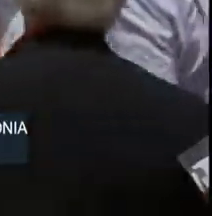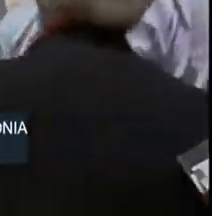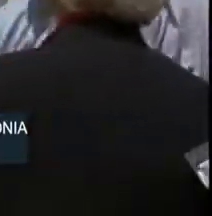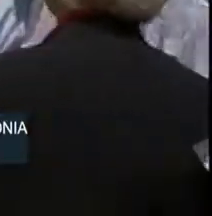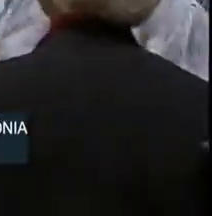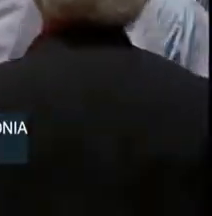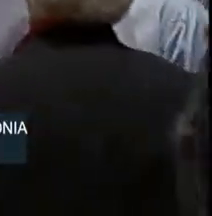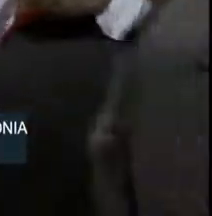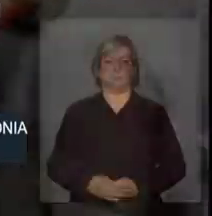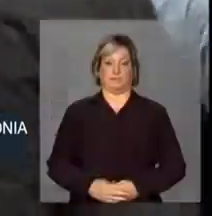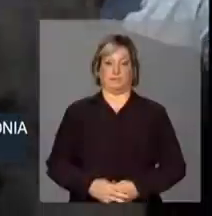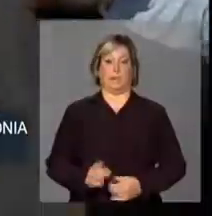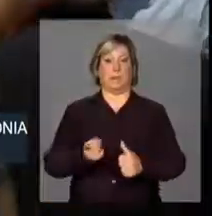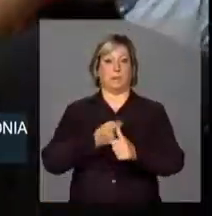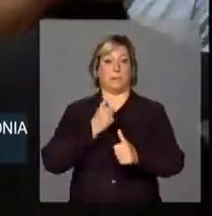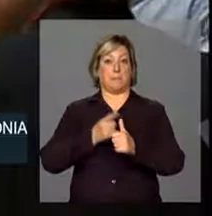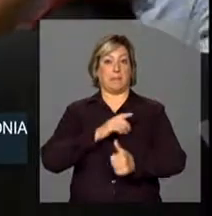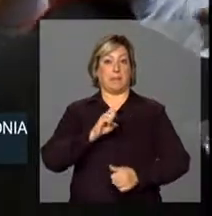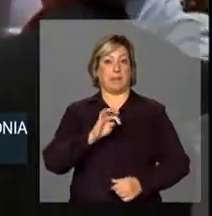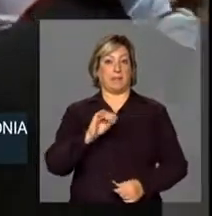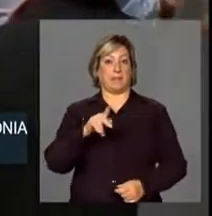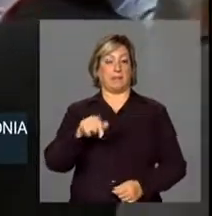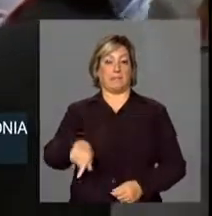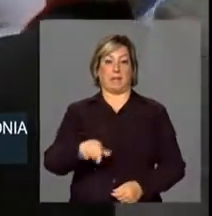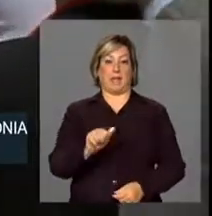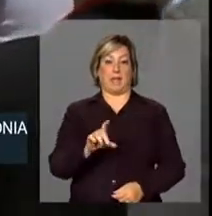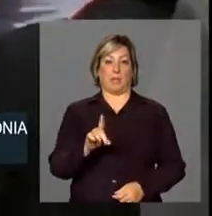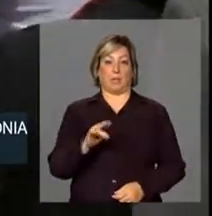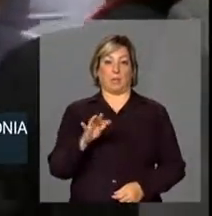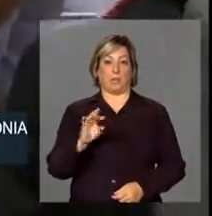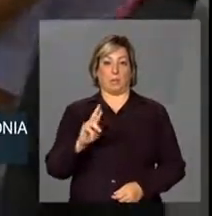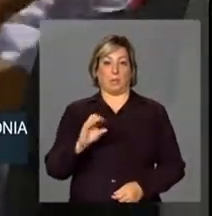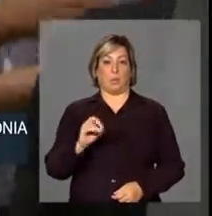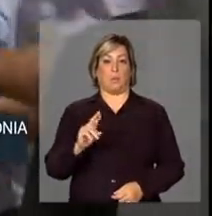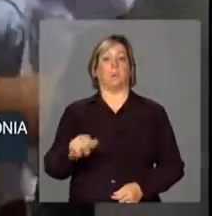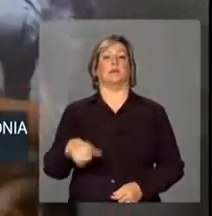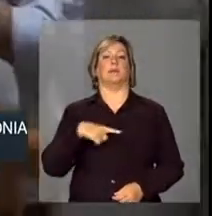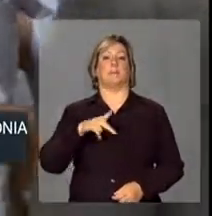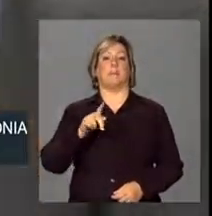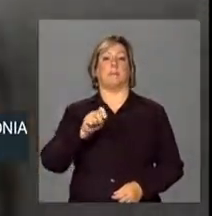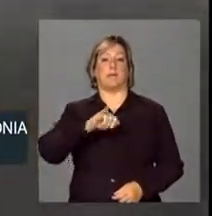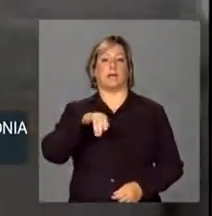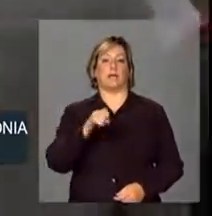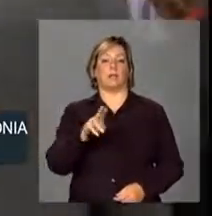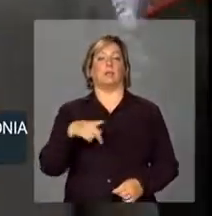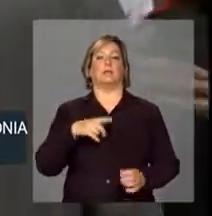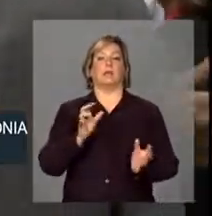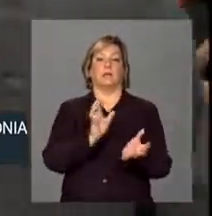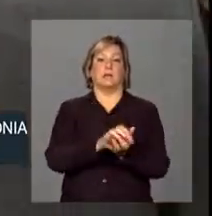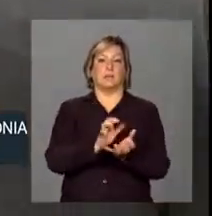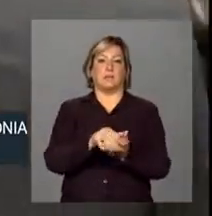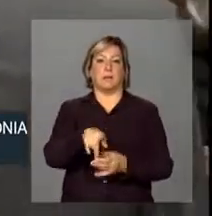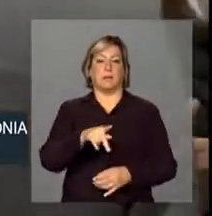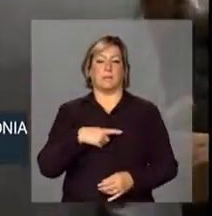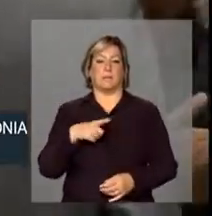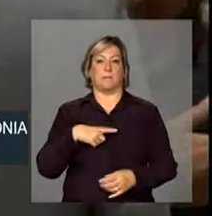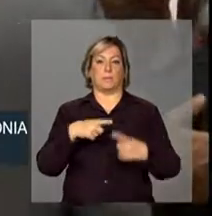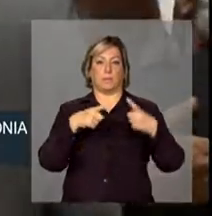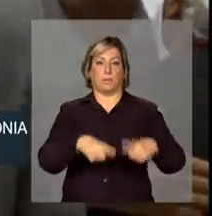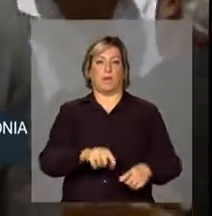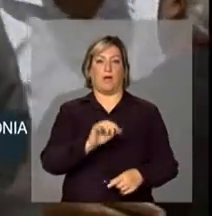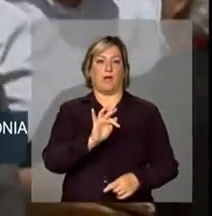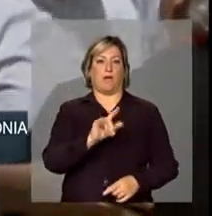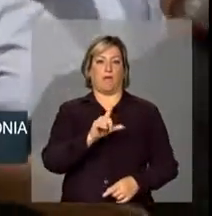a primeira etapa da Adutora do pageu fica entre os municípios pernambucanos de floresta e